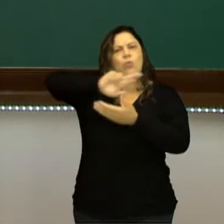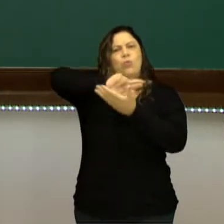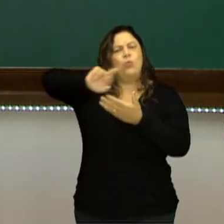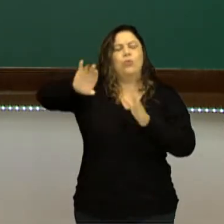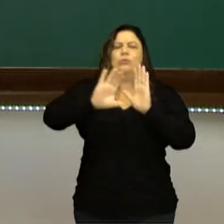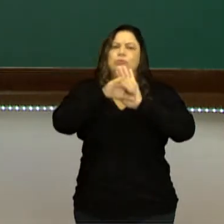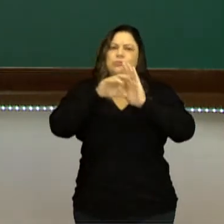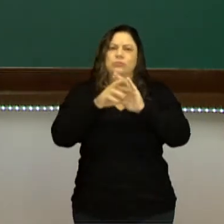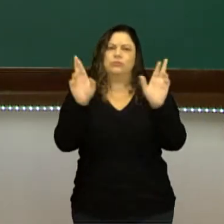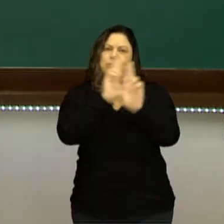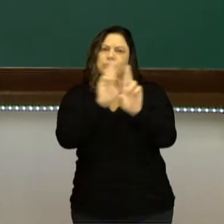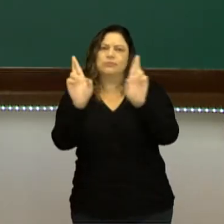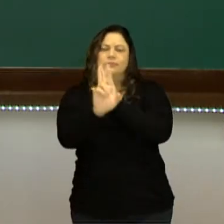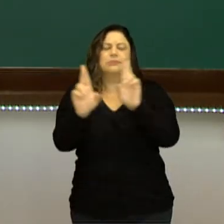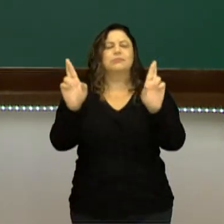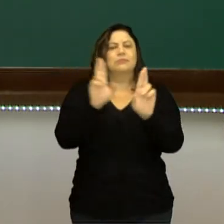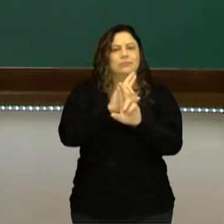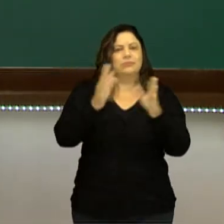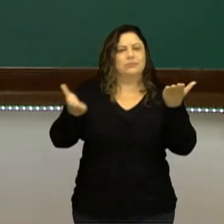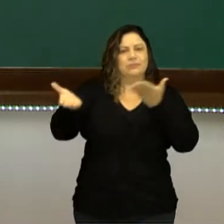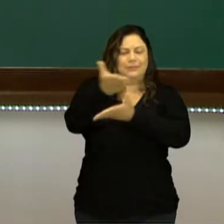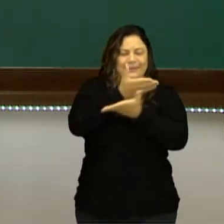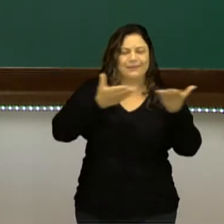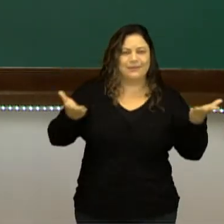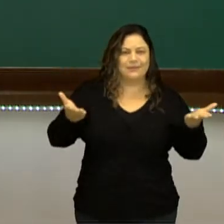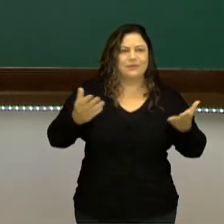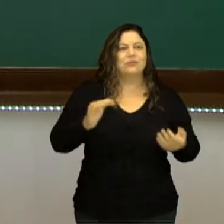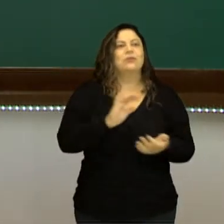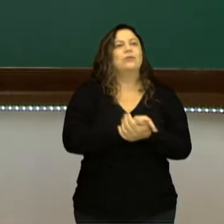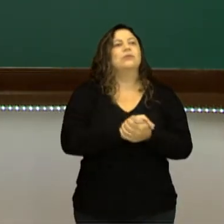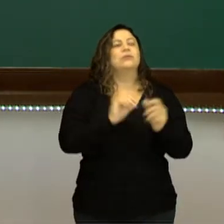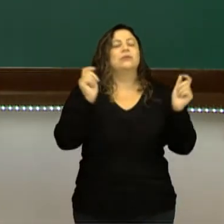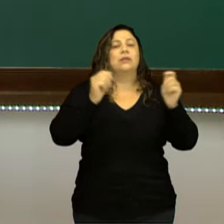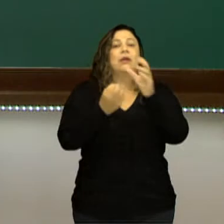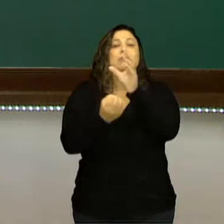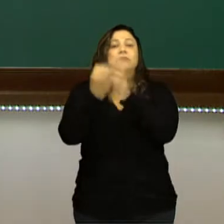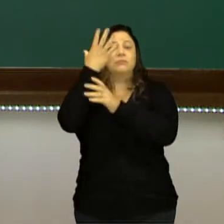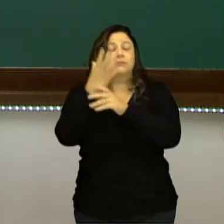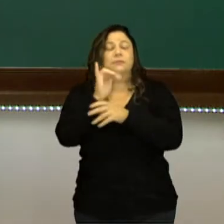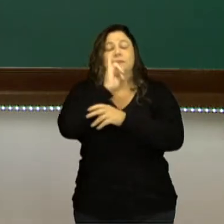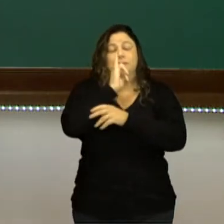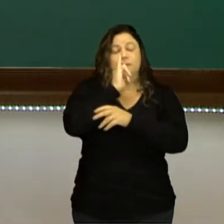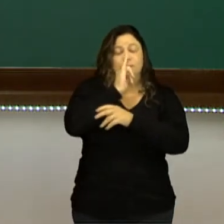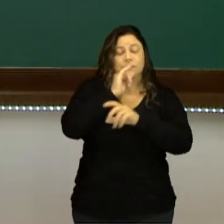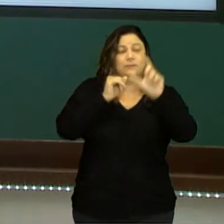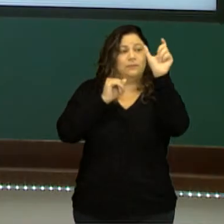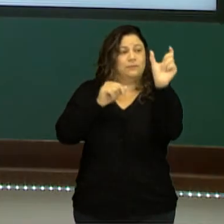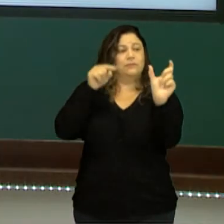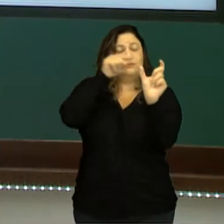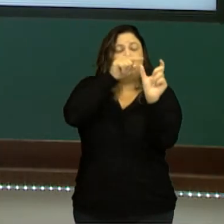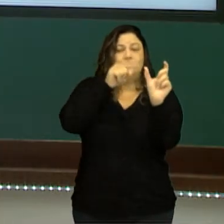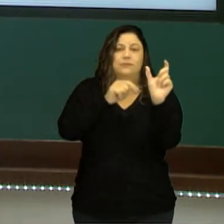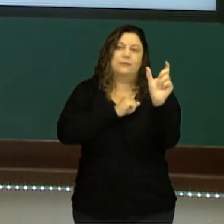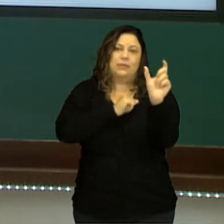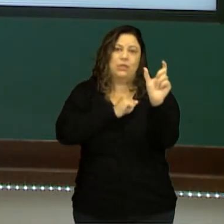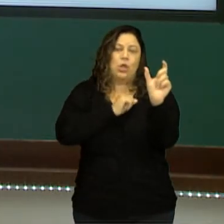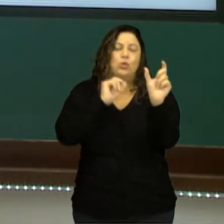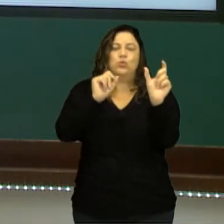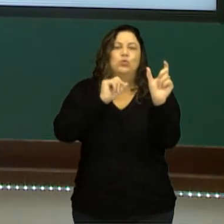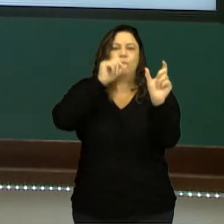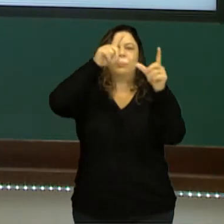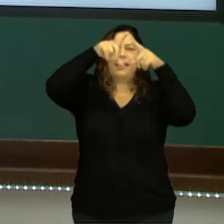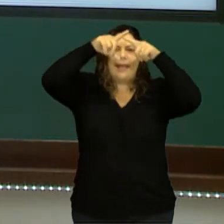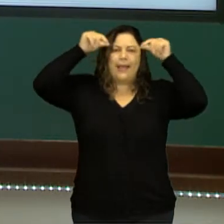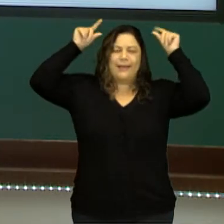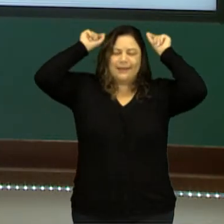se relacionam com esse conceito-chave. Então, se eu for criar, por exemplo, um mapa mental sobre Grécia Antiga, então